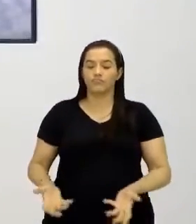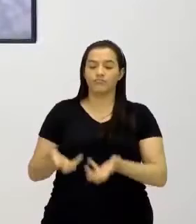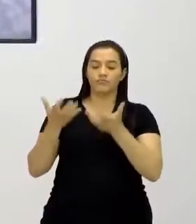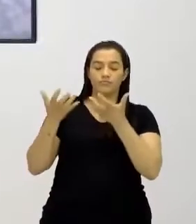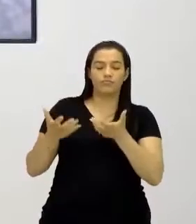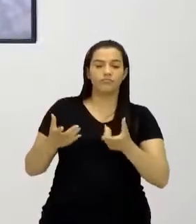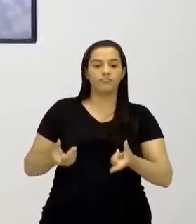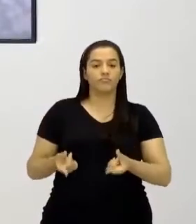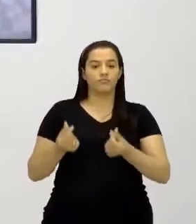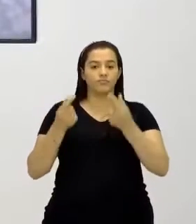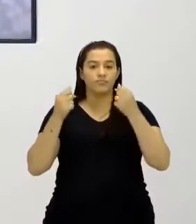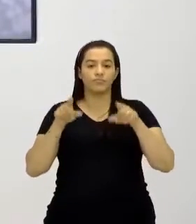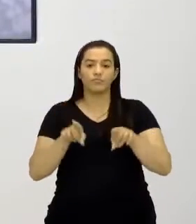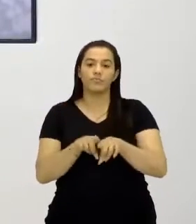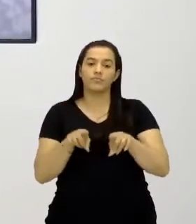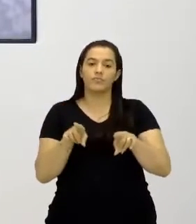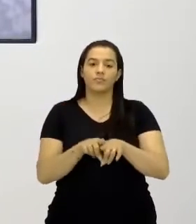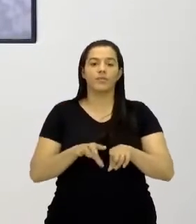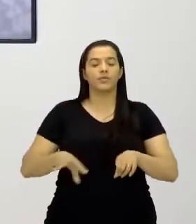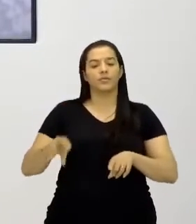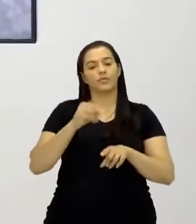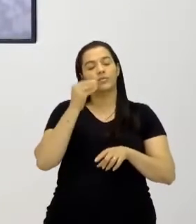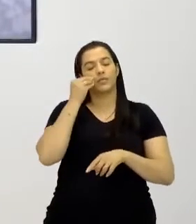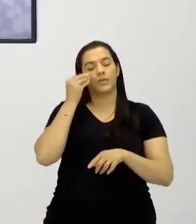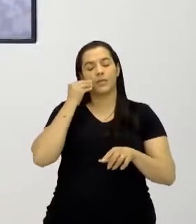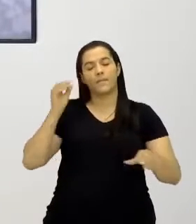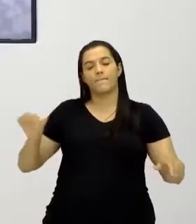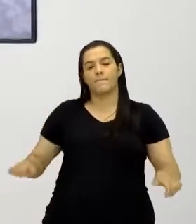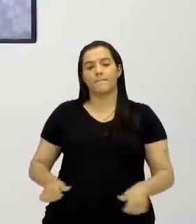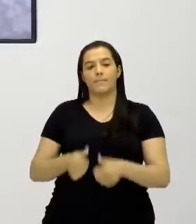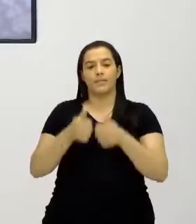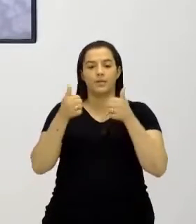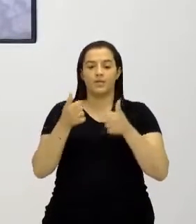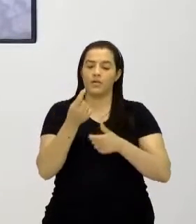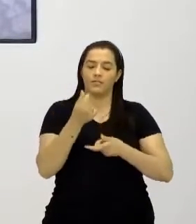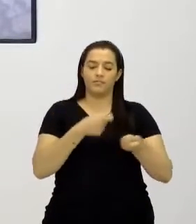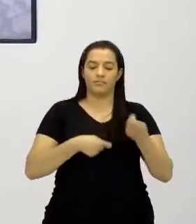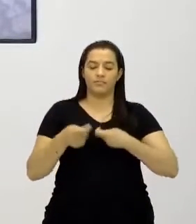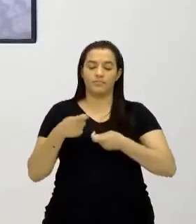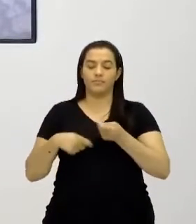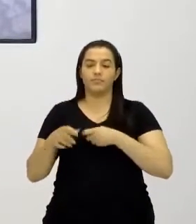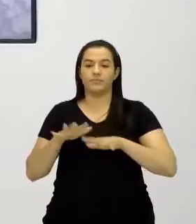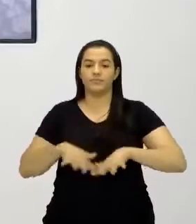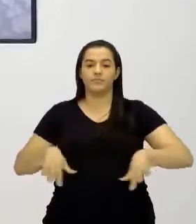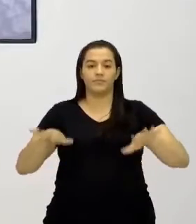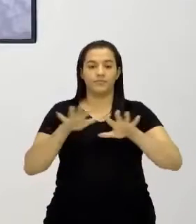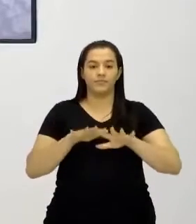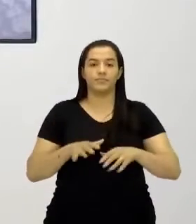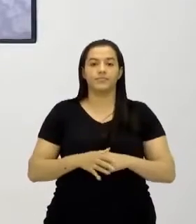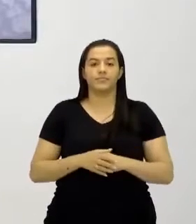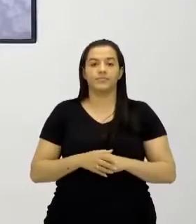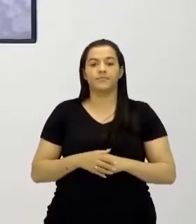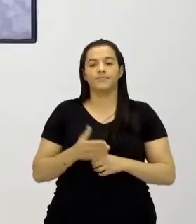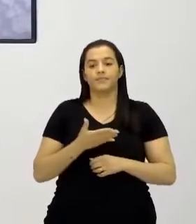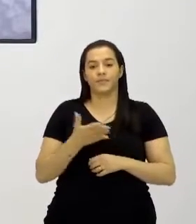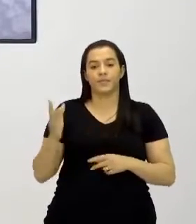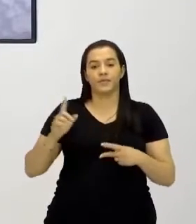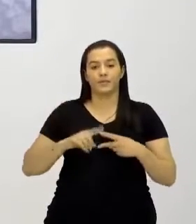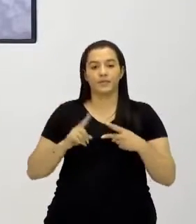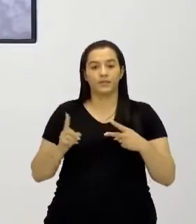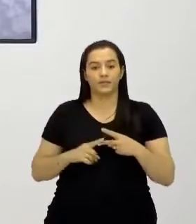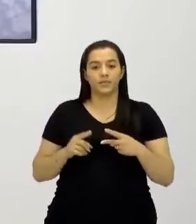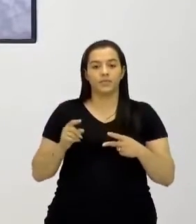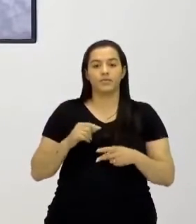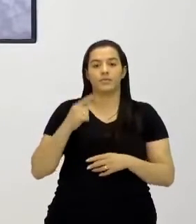mas em prol, né, de melhorar a questão econômica dos territórios. Então, eu já passei esses